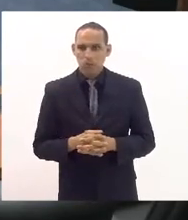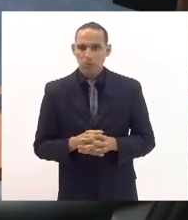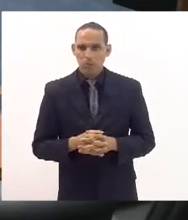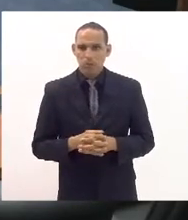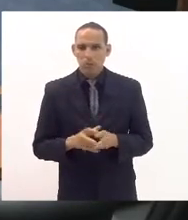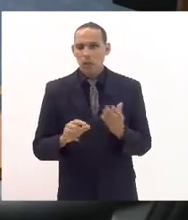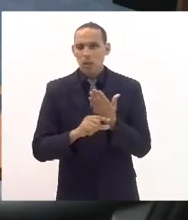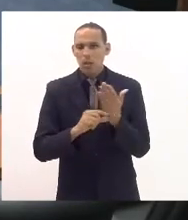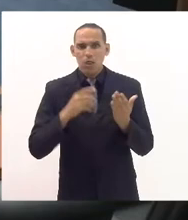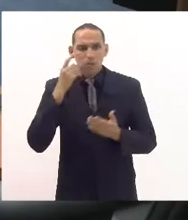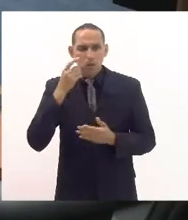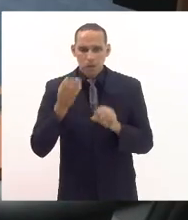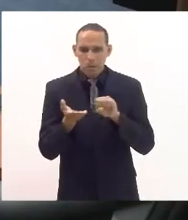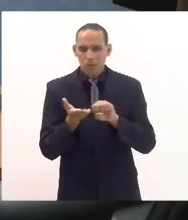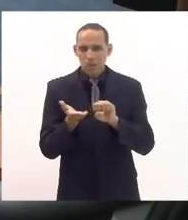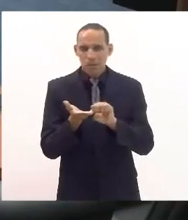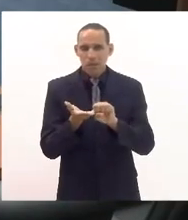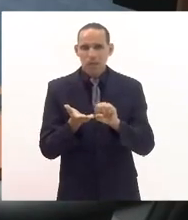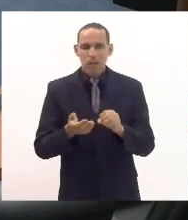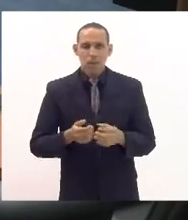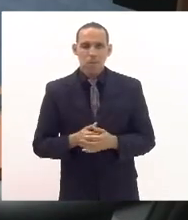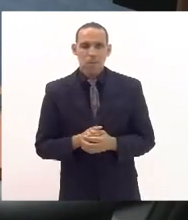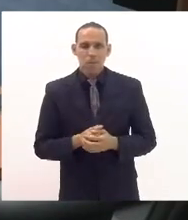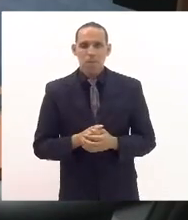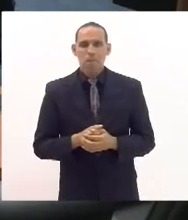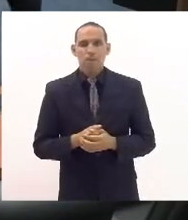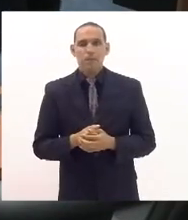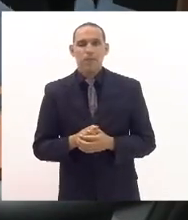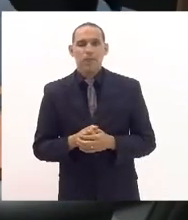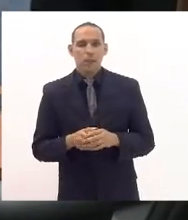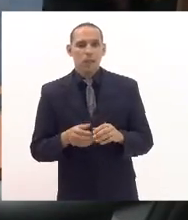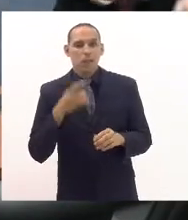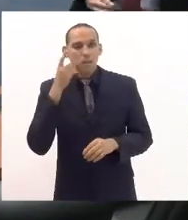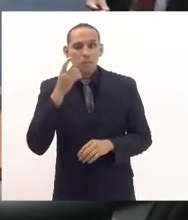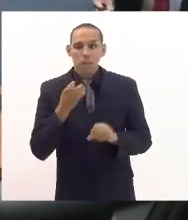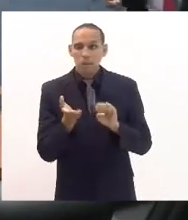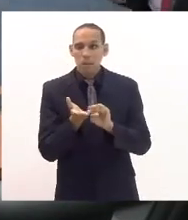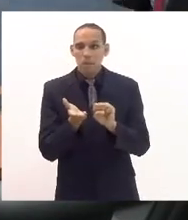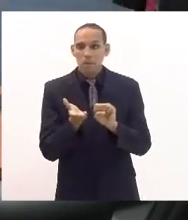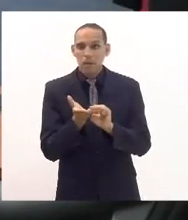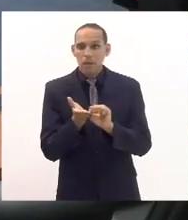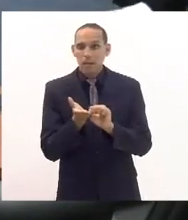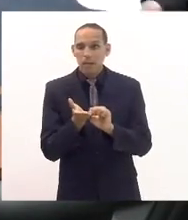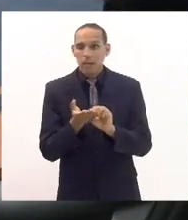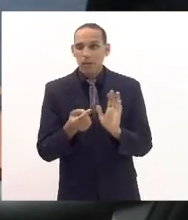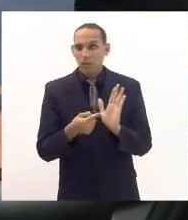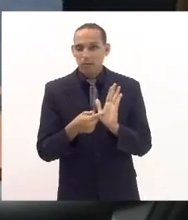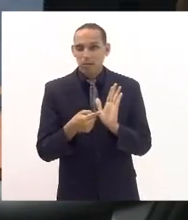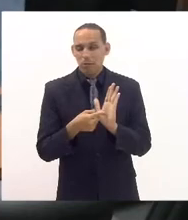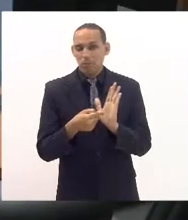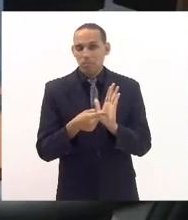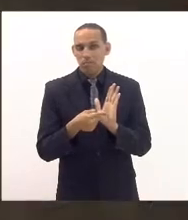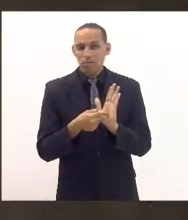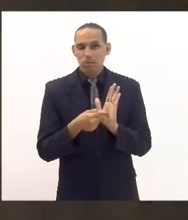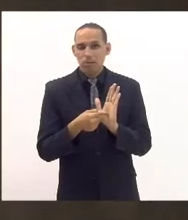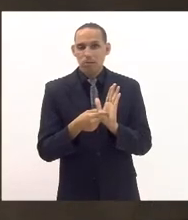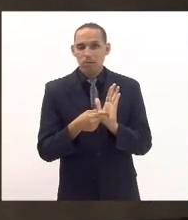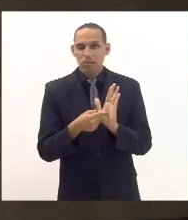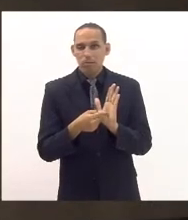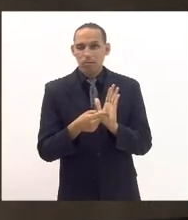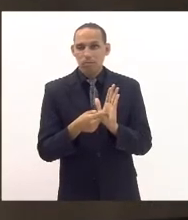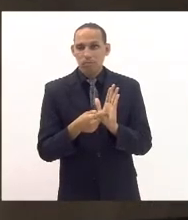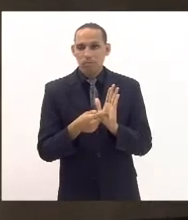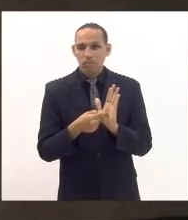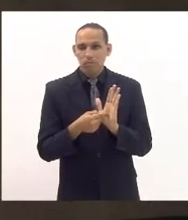é de autoria do deputado Samuel Malafaia Deputado Samuel Malafaia aqui uma queria